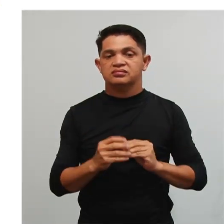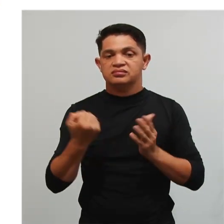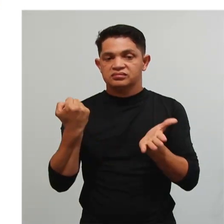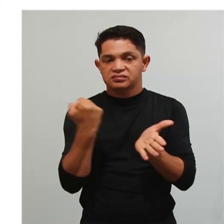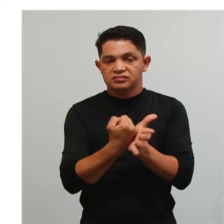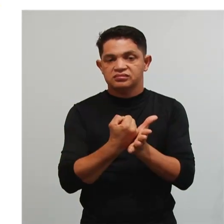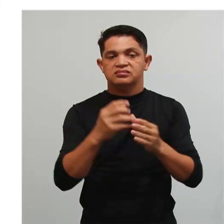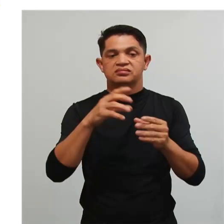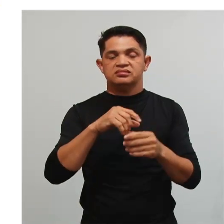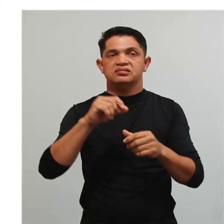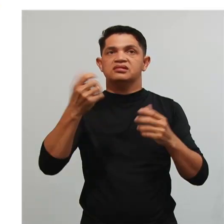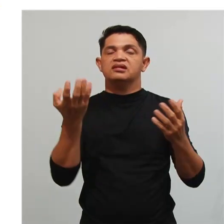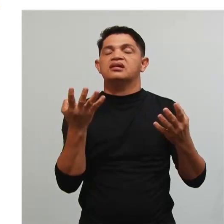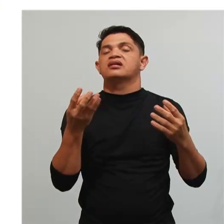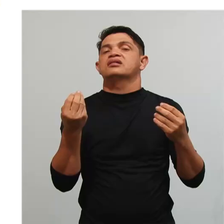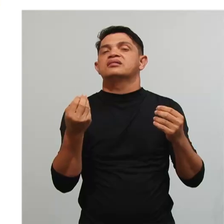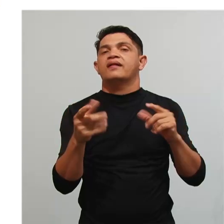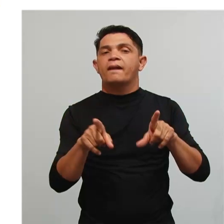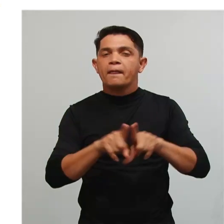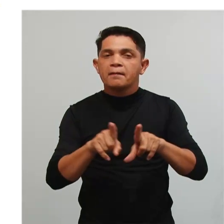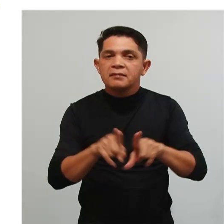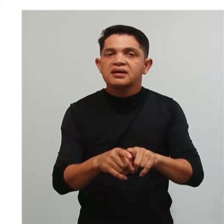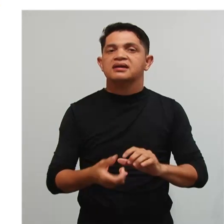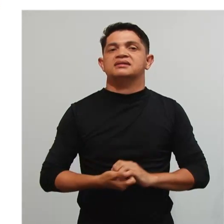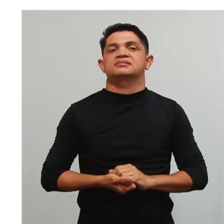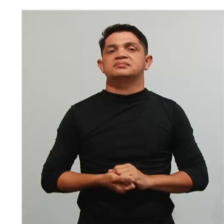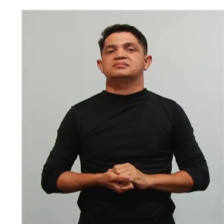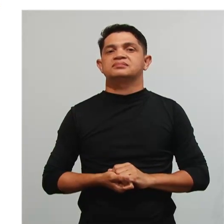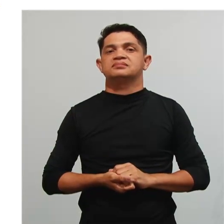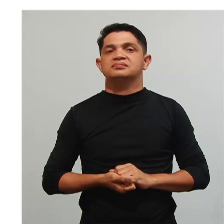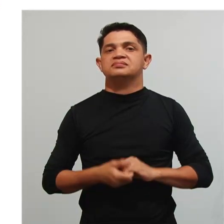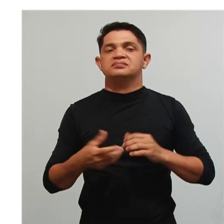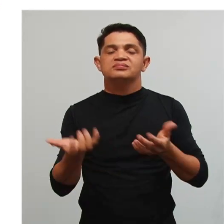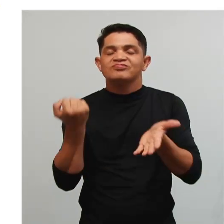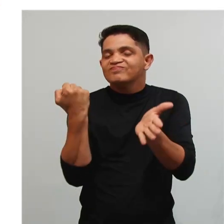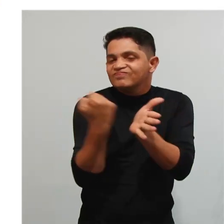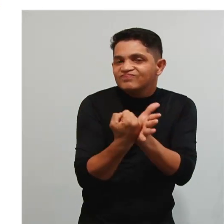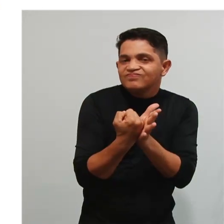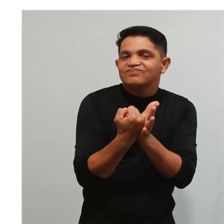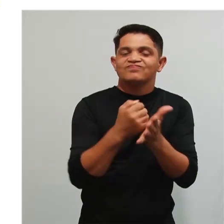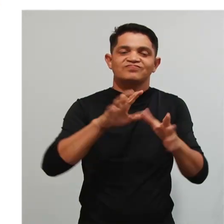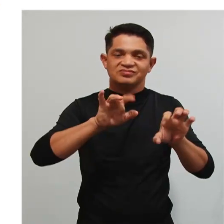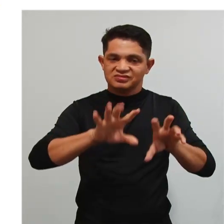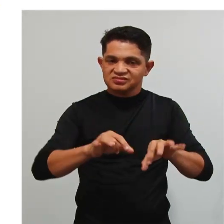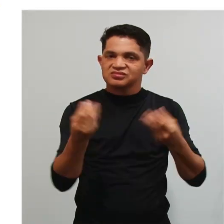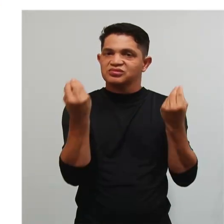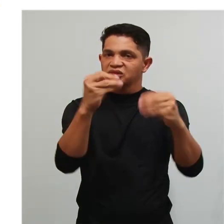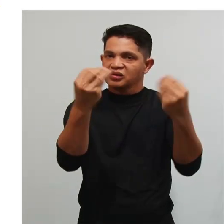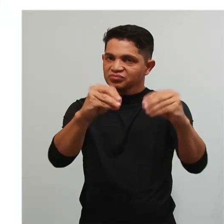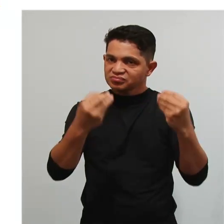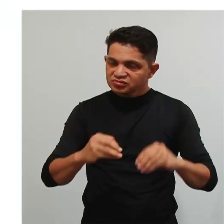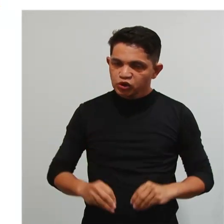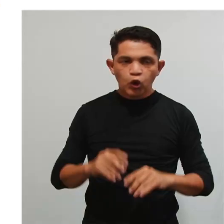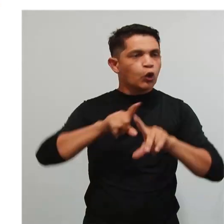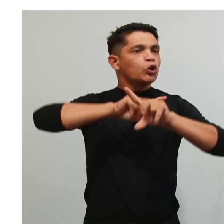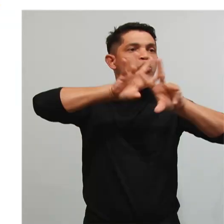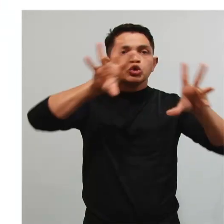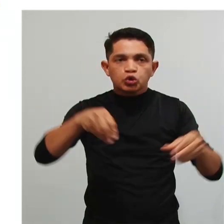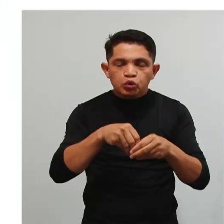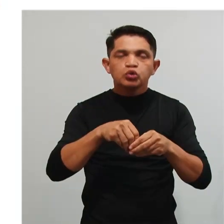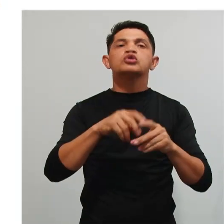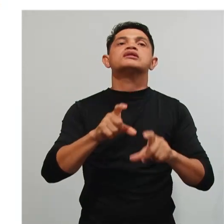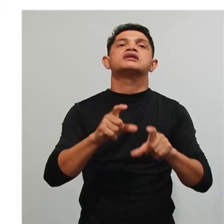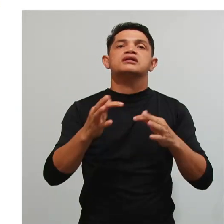registrado nas nuvens, ter um registro digital, né, que possa ser consultado sempre